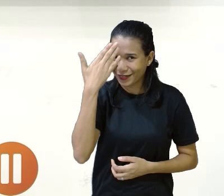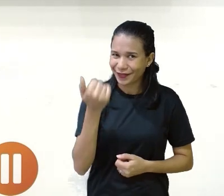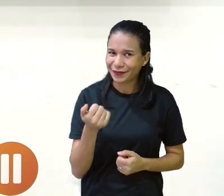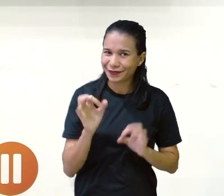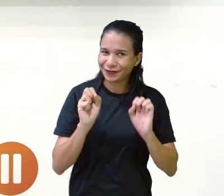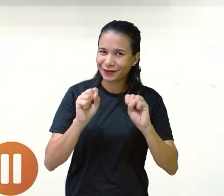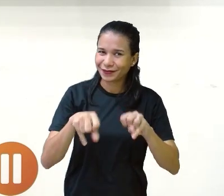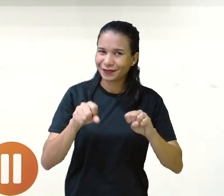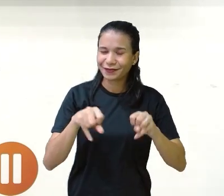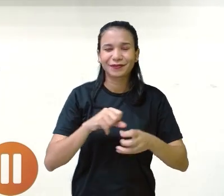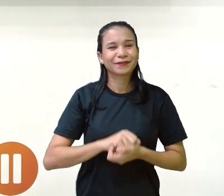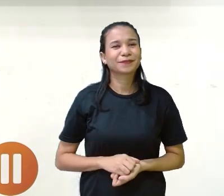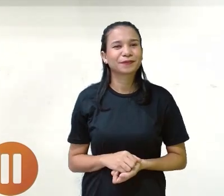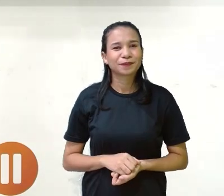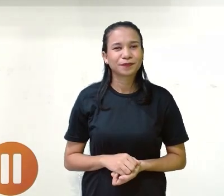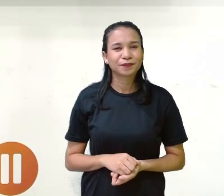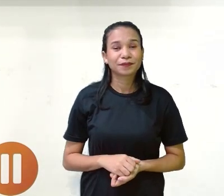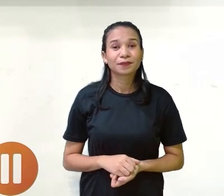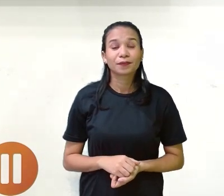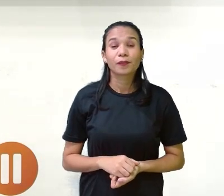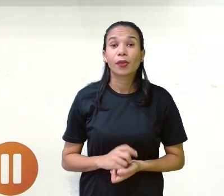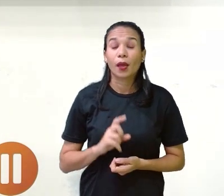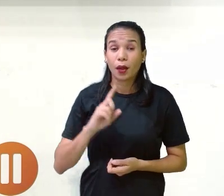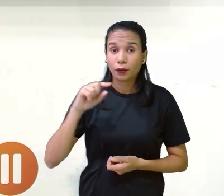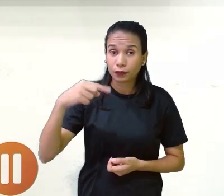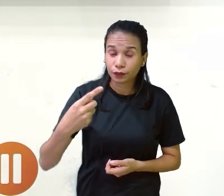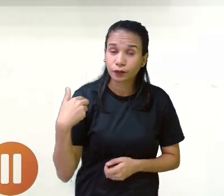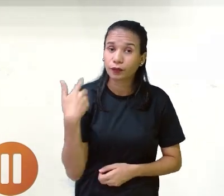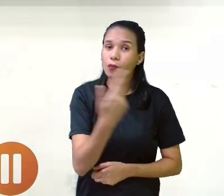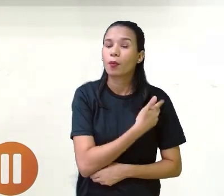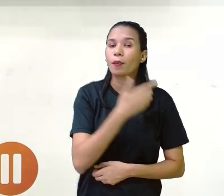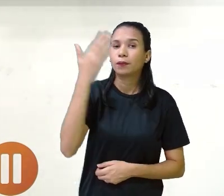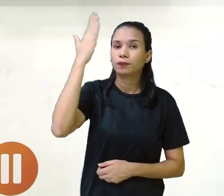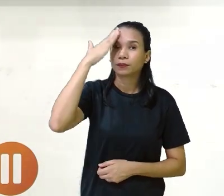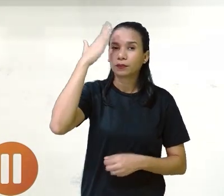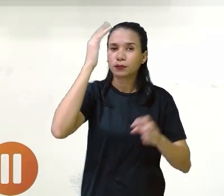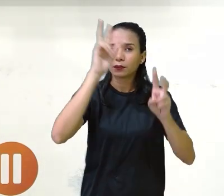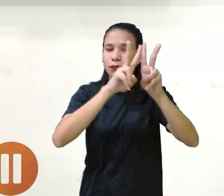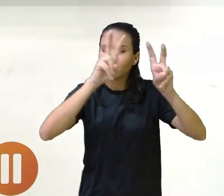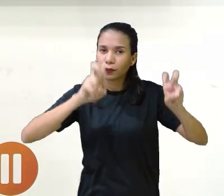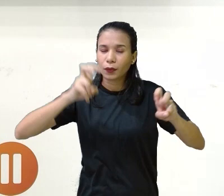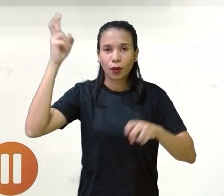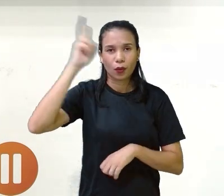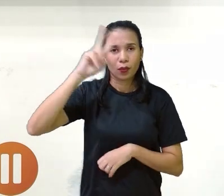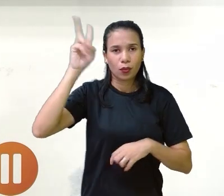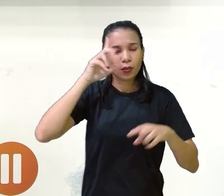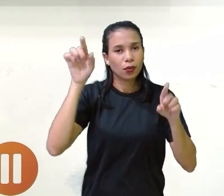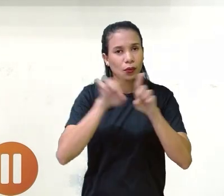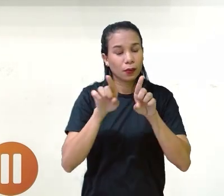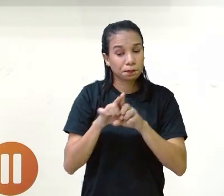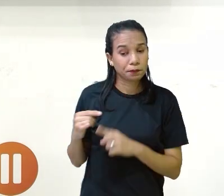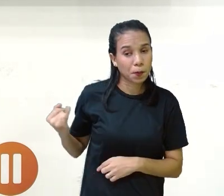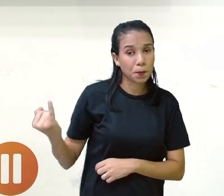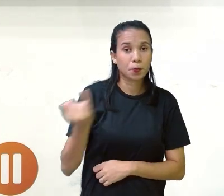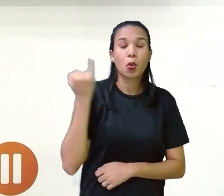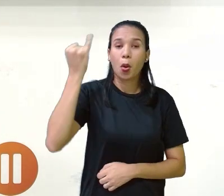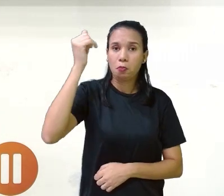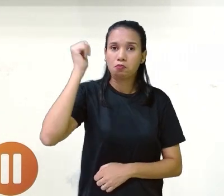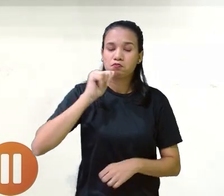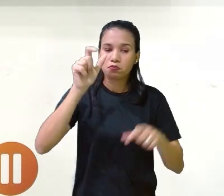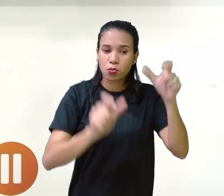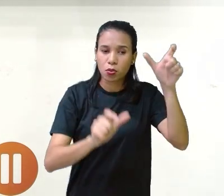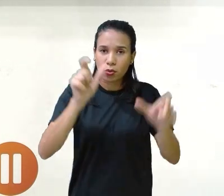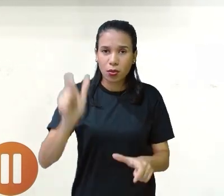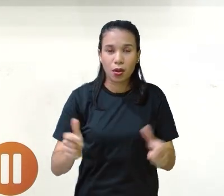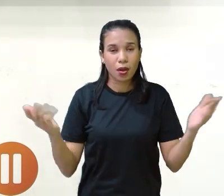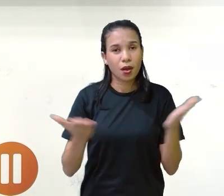hein? Bom, depois de entendermos um pouco sobre a história e a importância das mulheres, vamos trabalhar com